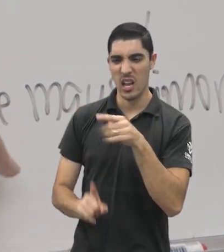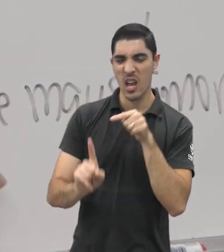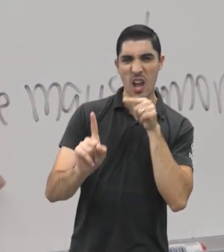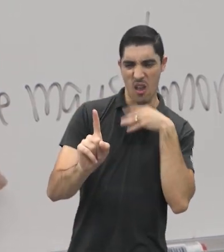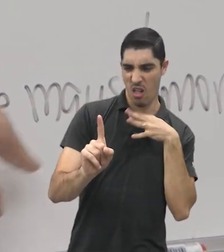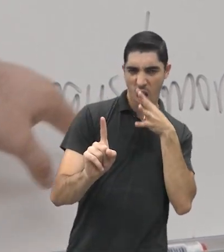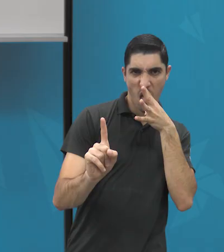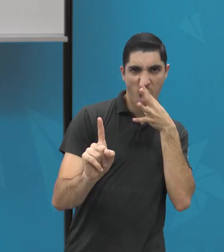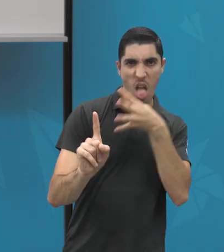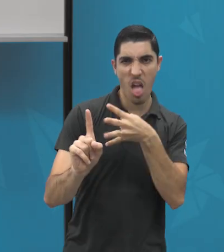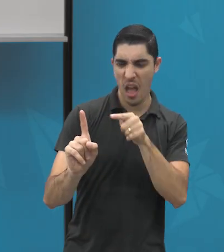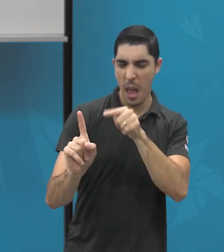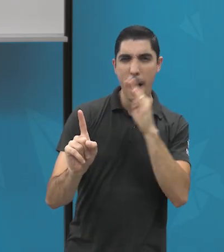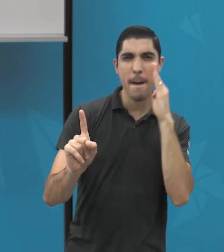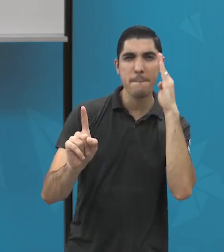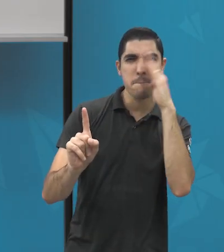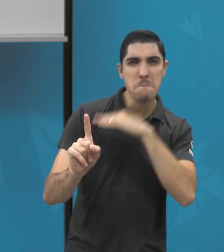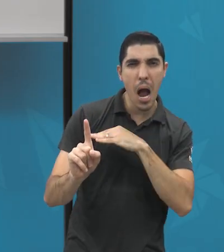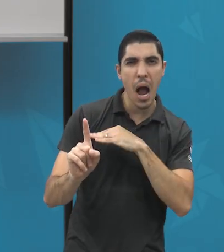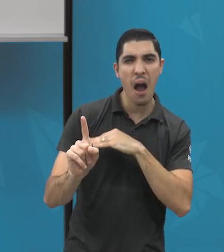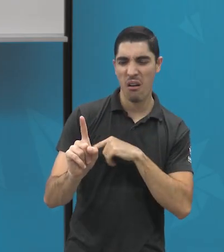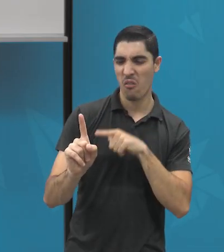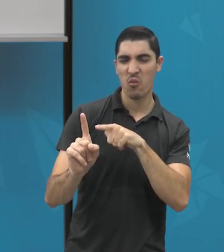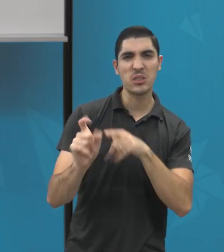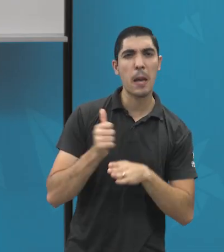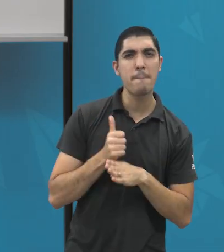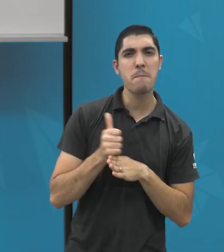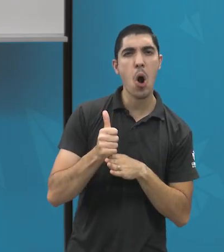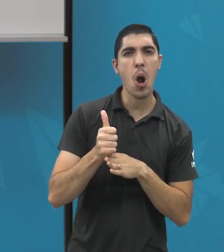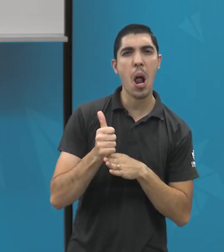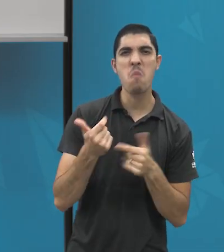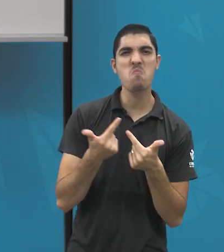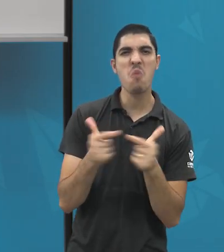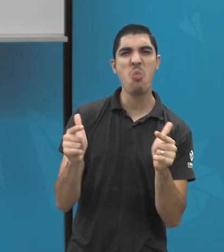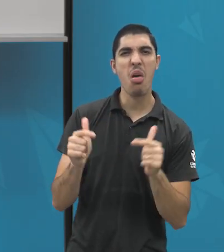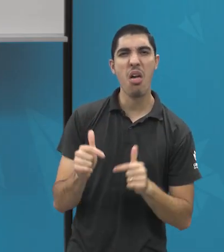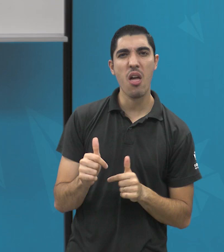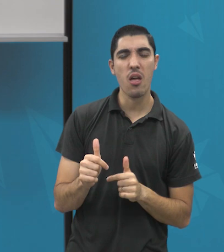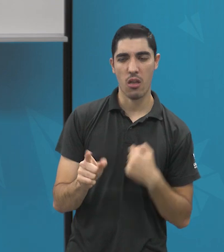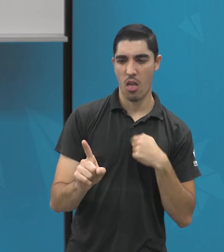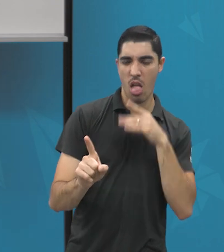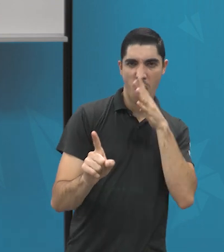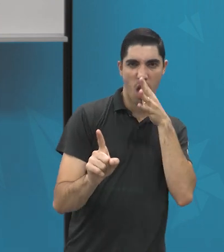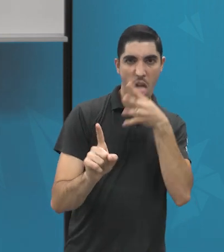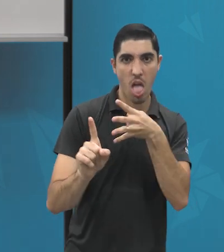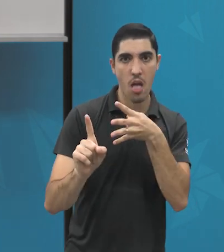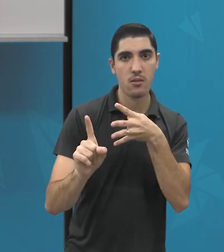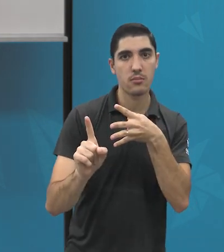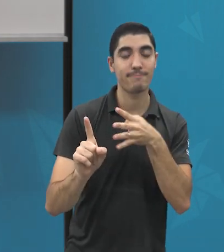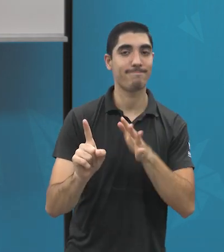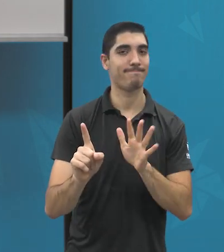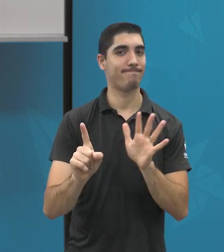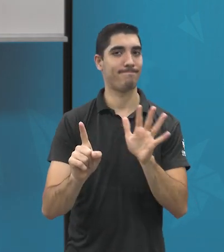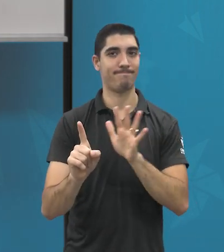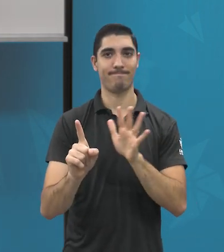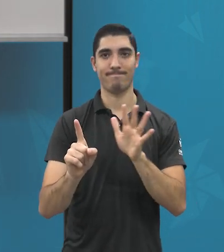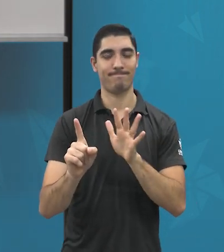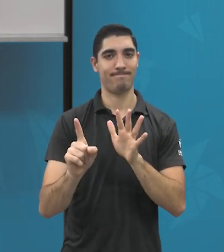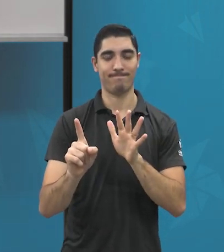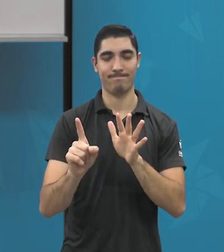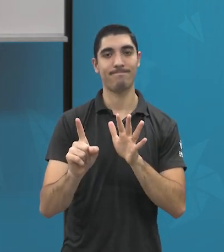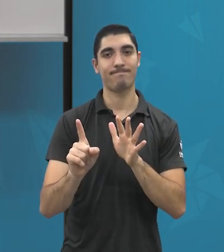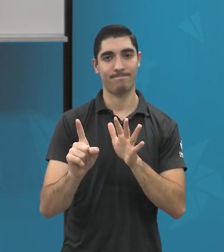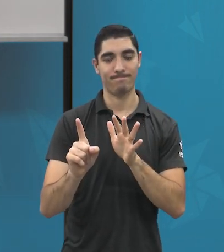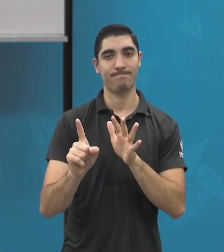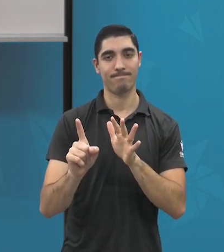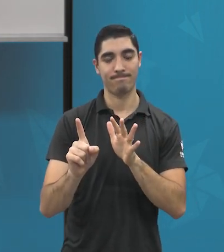de serem maus ou imorais, né? Porque na medida em que você faz isso, e na medida em que